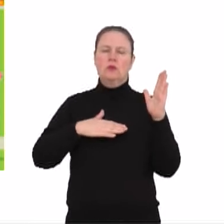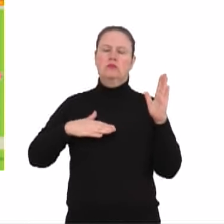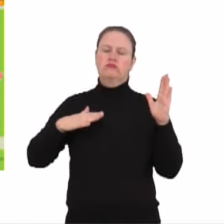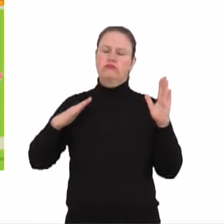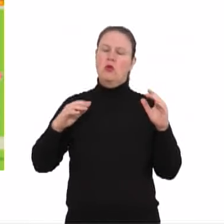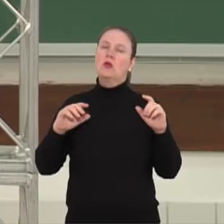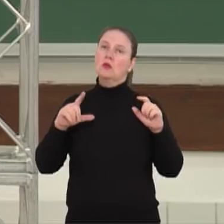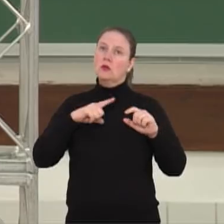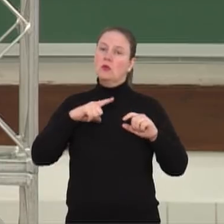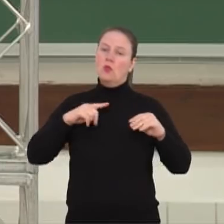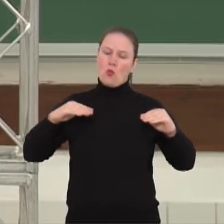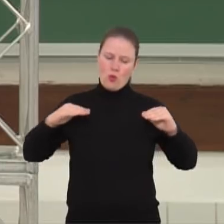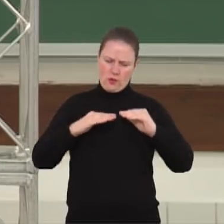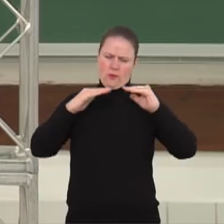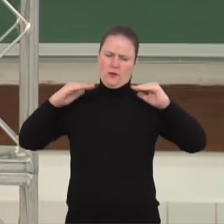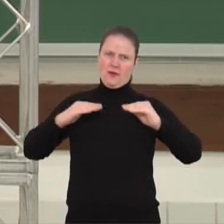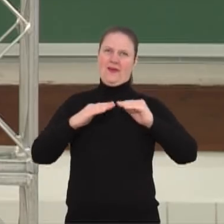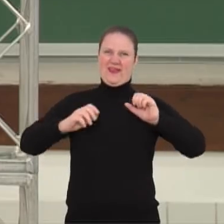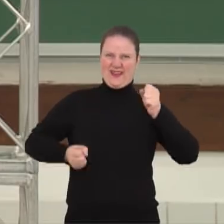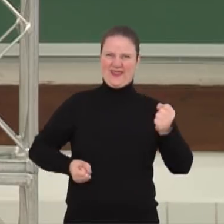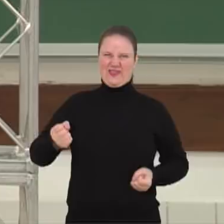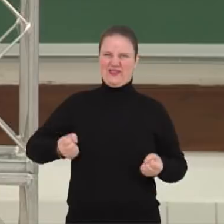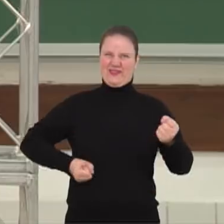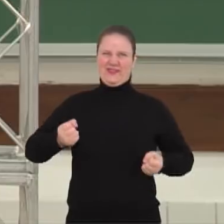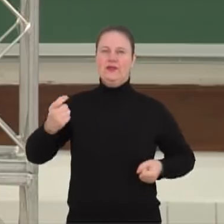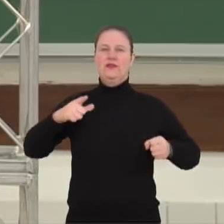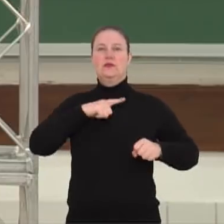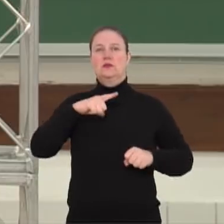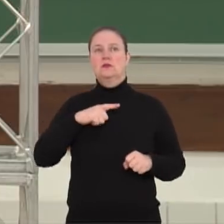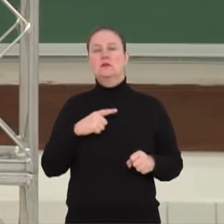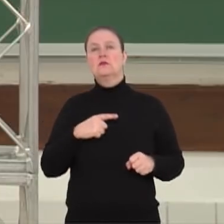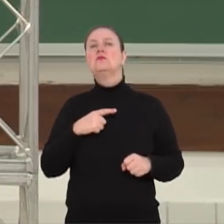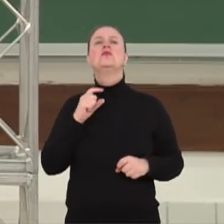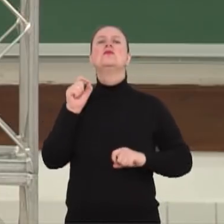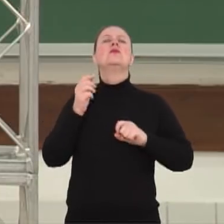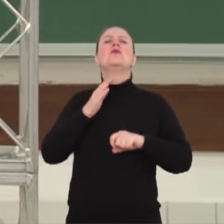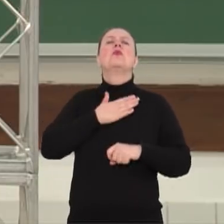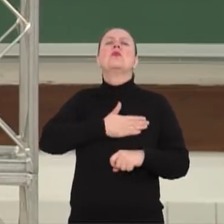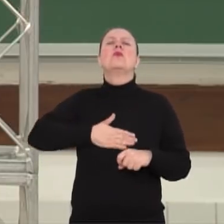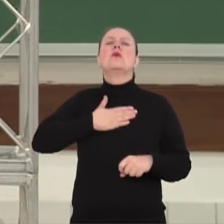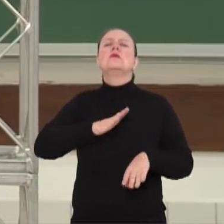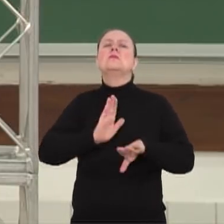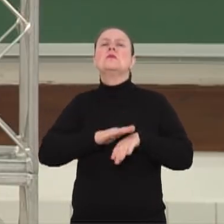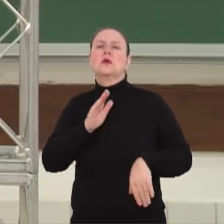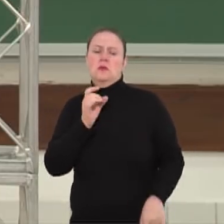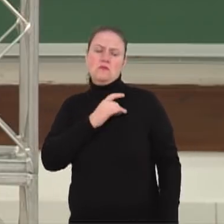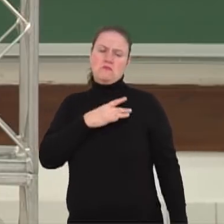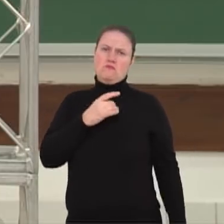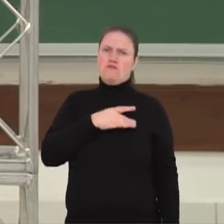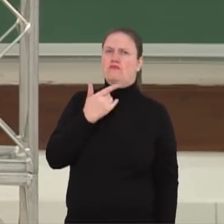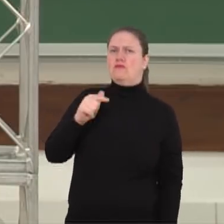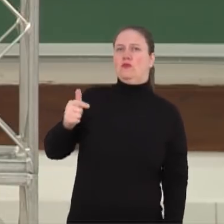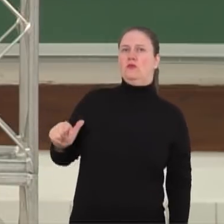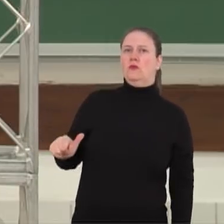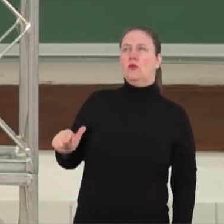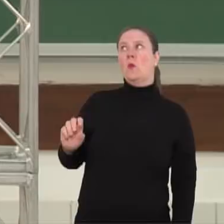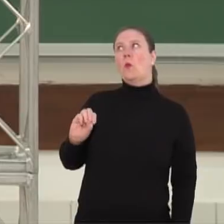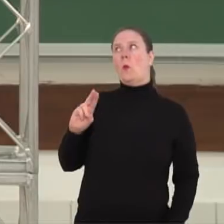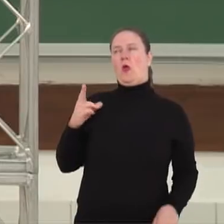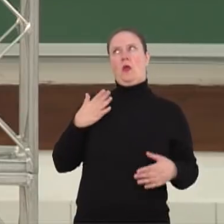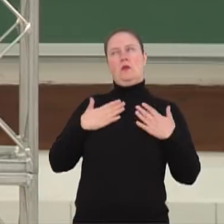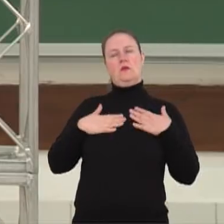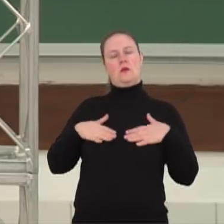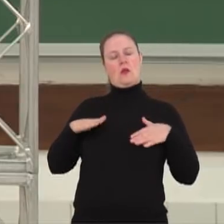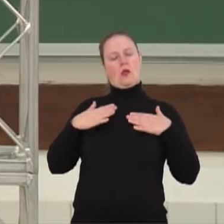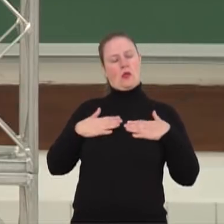ir? Quando você vai ao parque, você é mais aventuroso, você gosta da montanha-russa, você não tem medo, você é mais tranquilo, gosta de